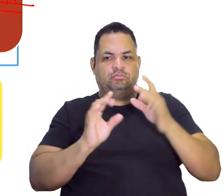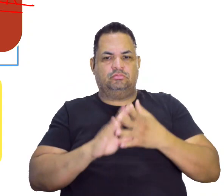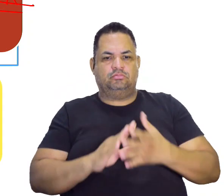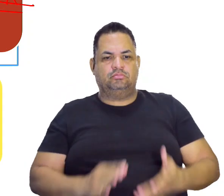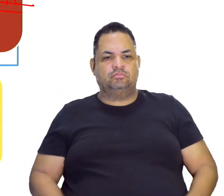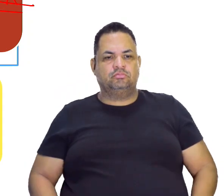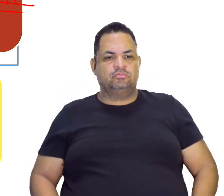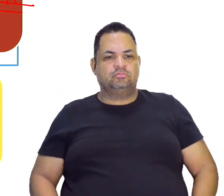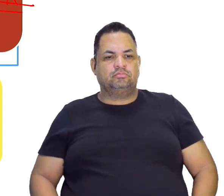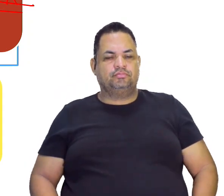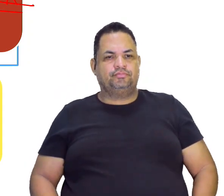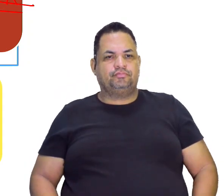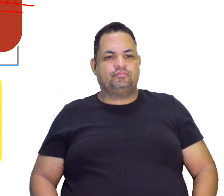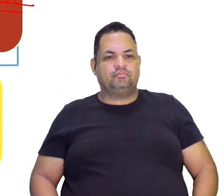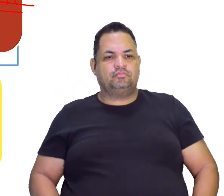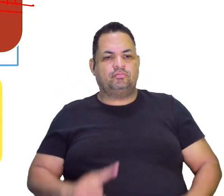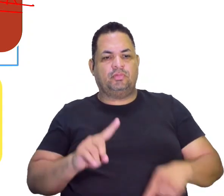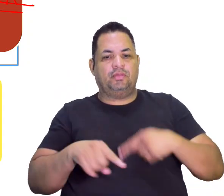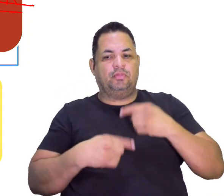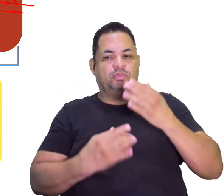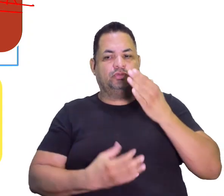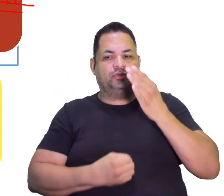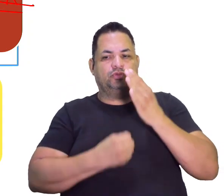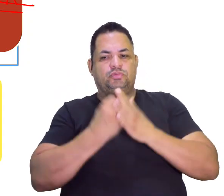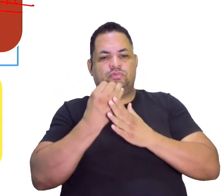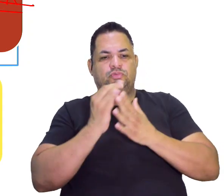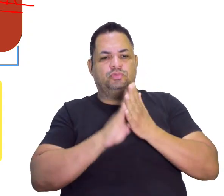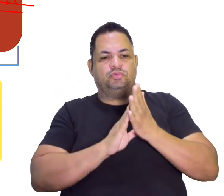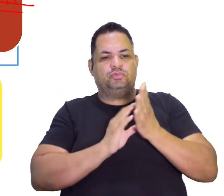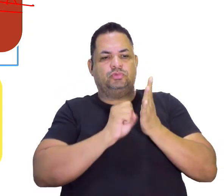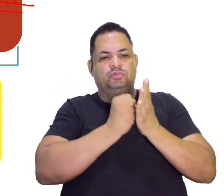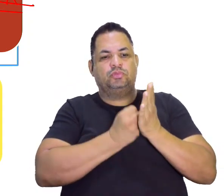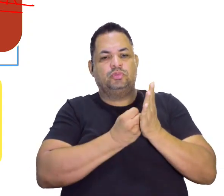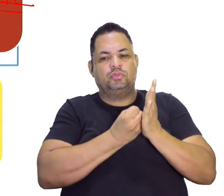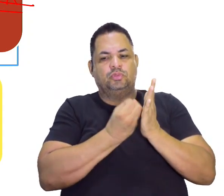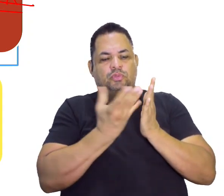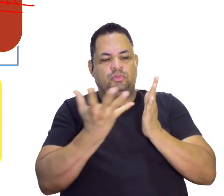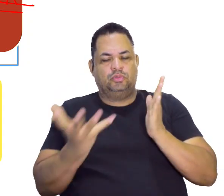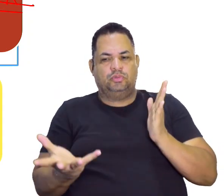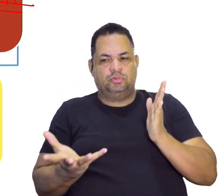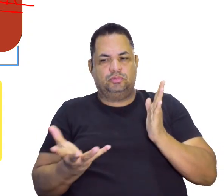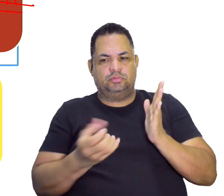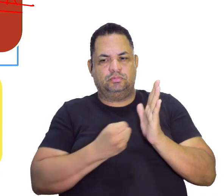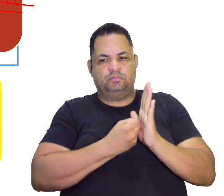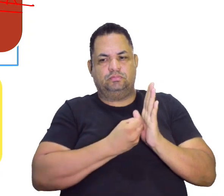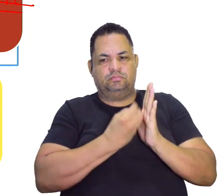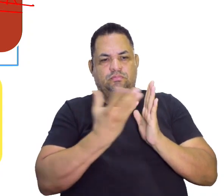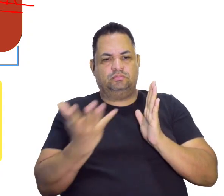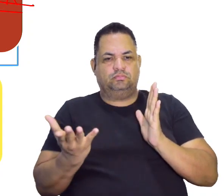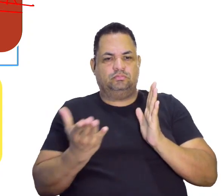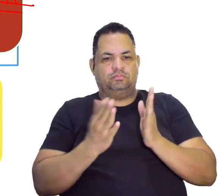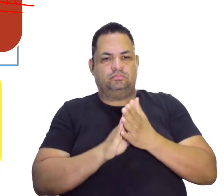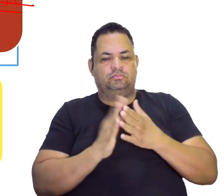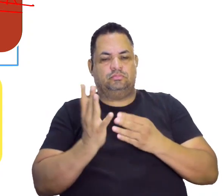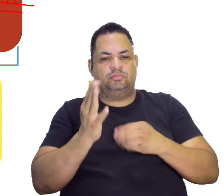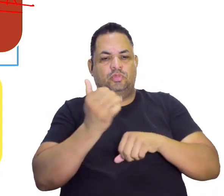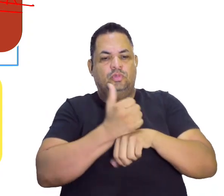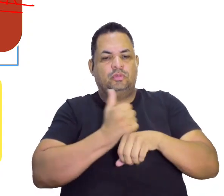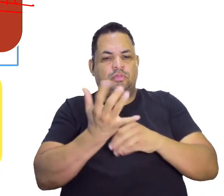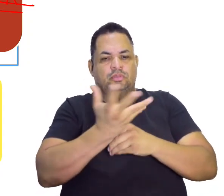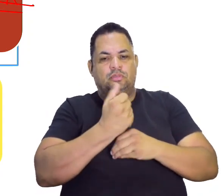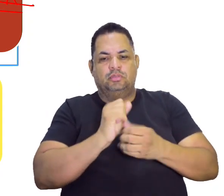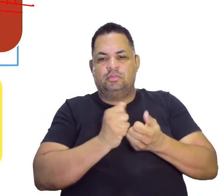deles. E aí você vem com o expressionismo. Ou seja, nesse caso aqui, o artista não controlava